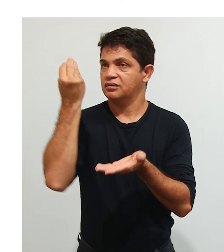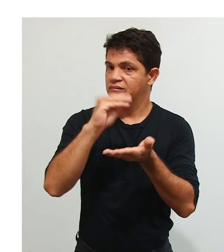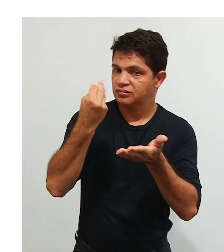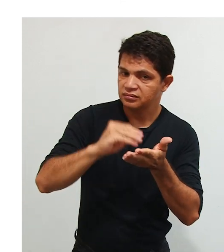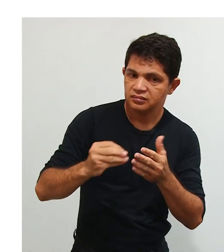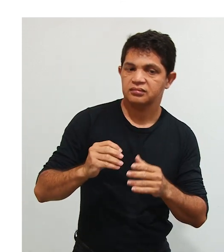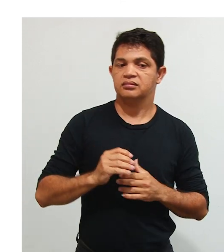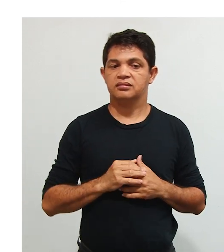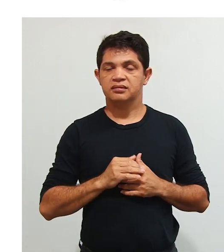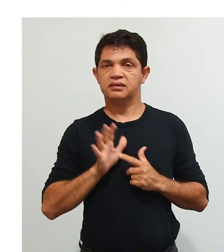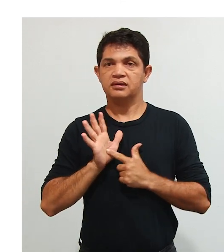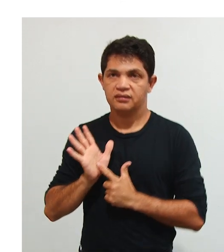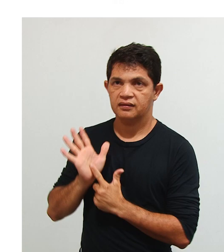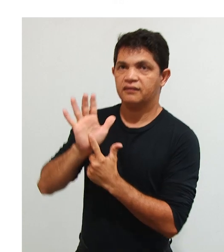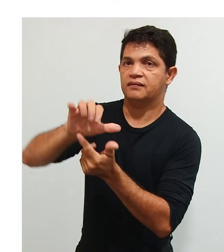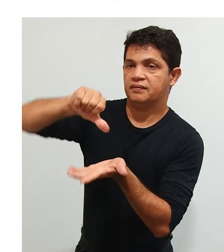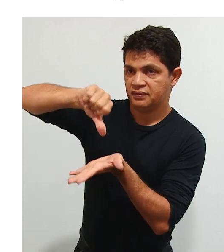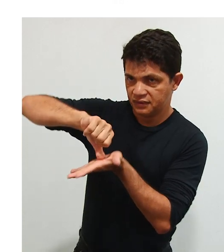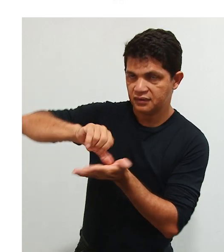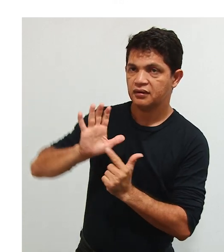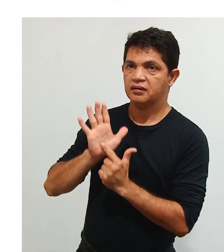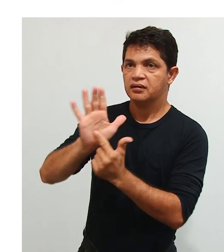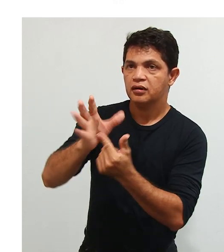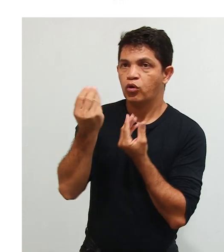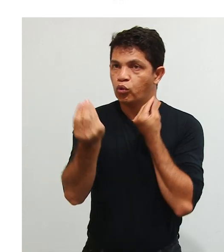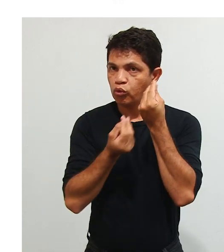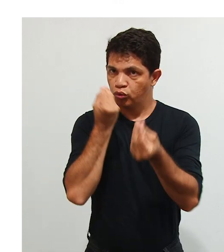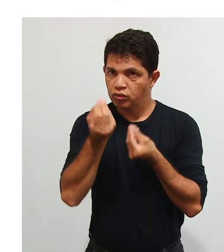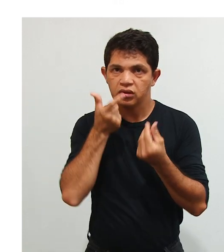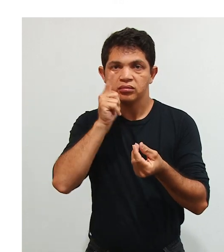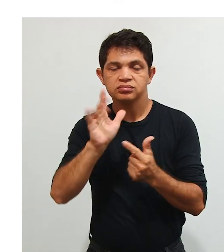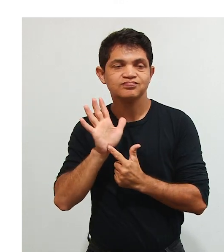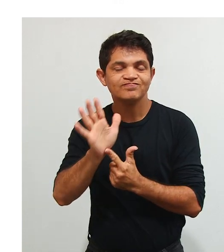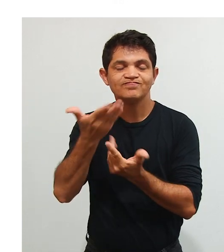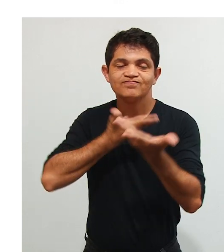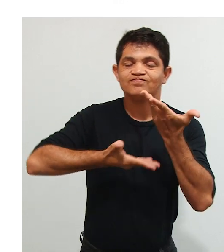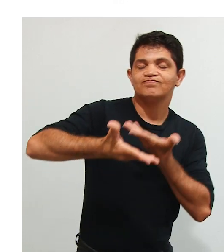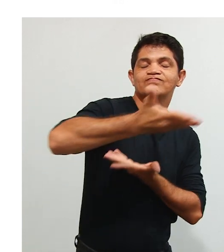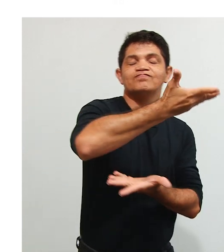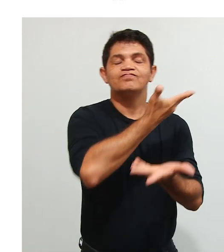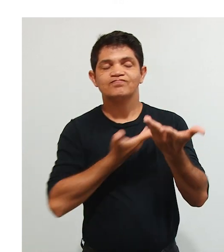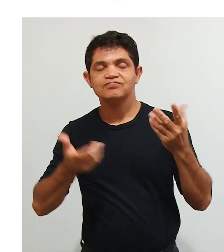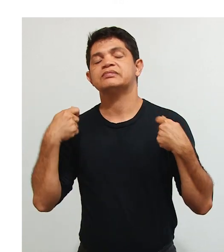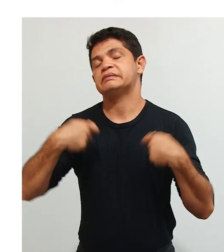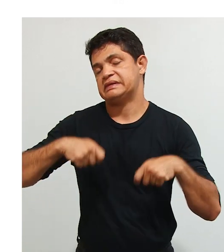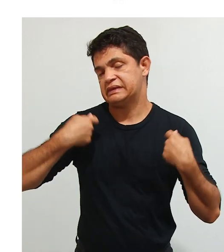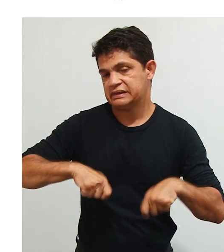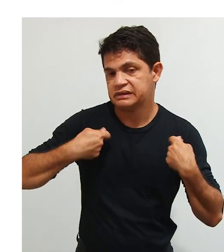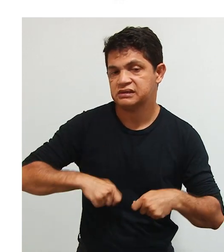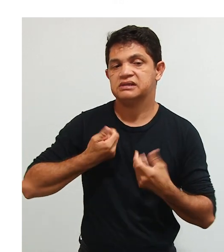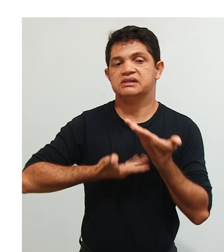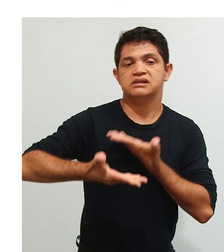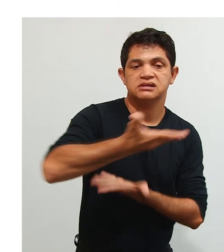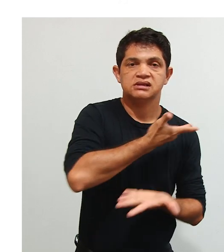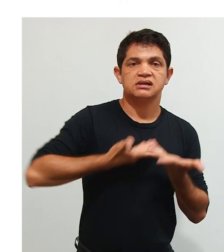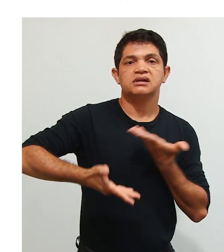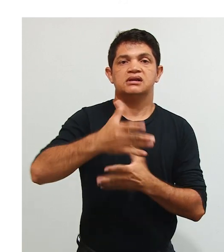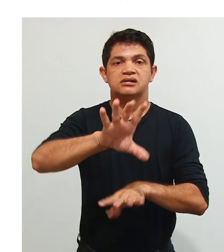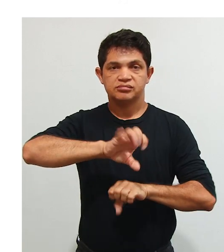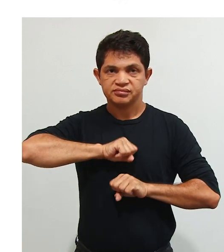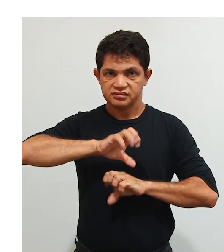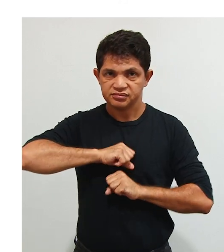o que aquela pessoa comunicou para a gente, para conseguir ter certeza de que o que ela queria comunicar foi de